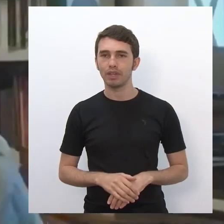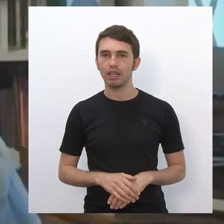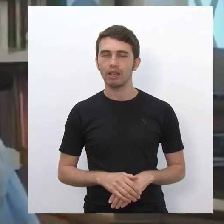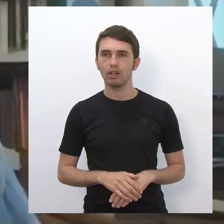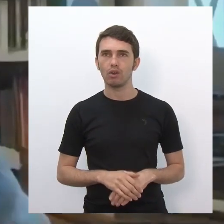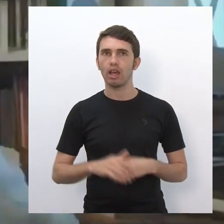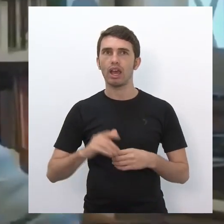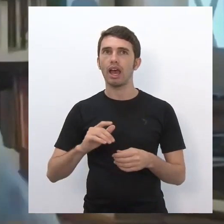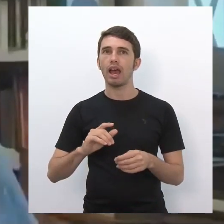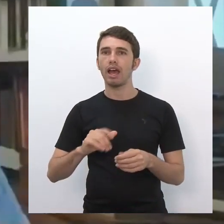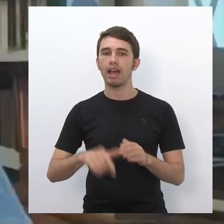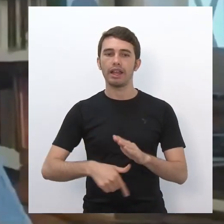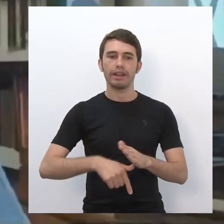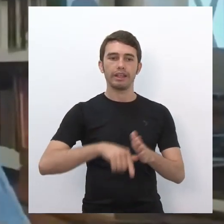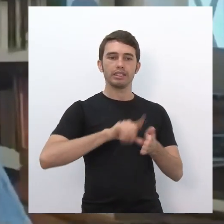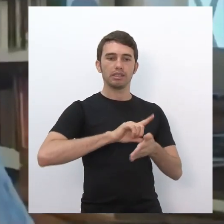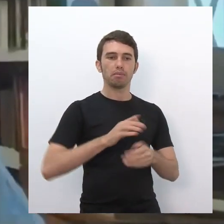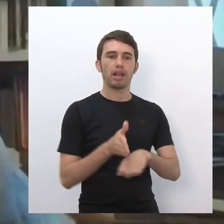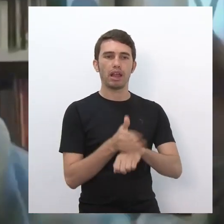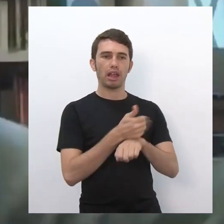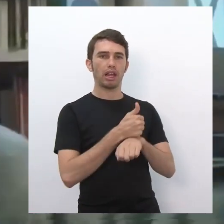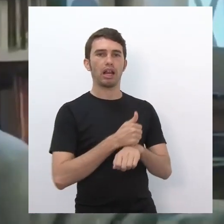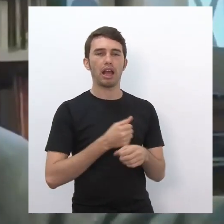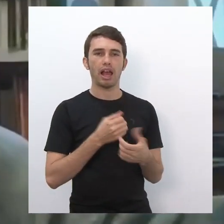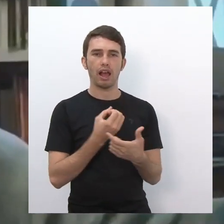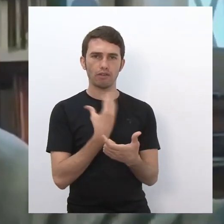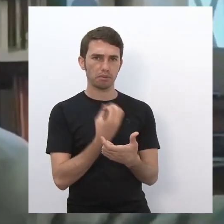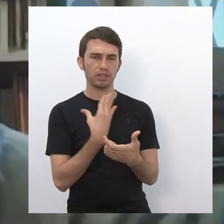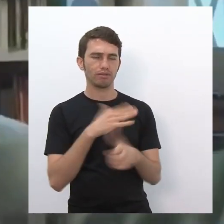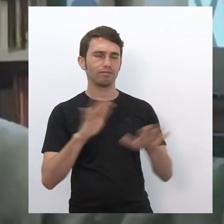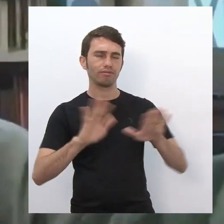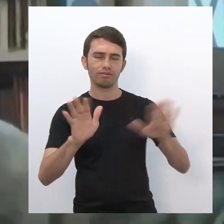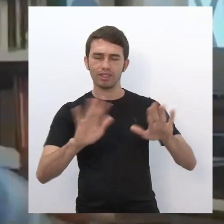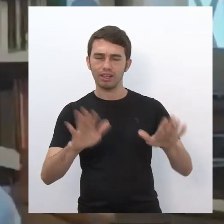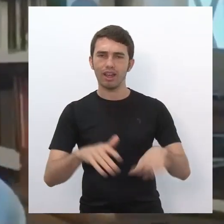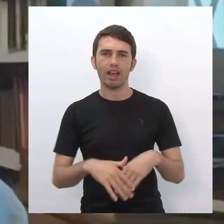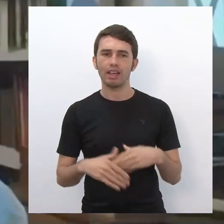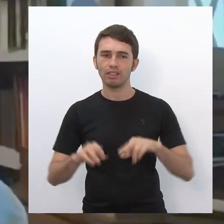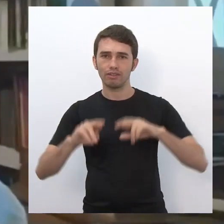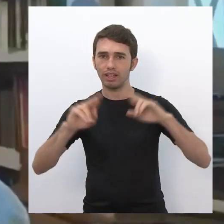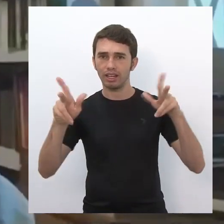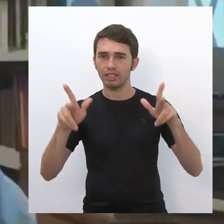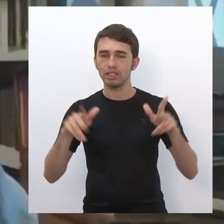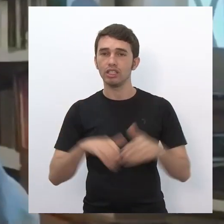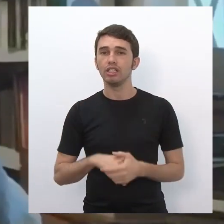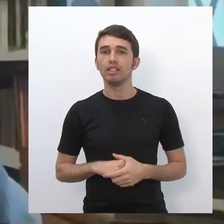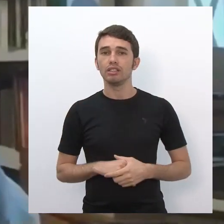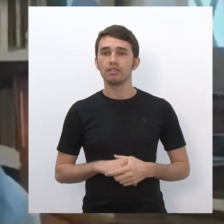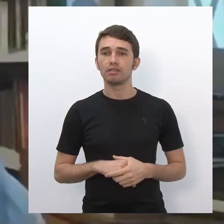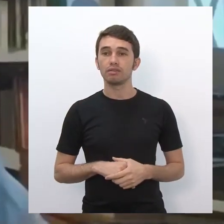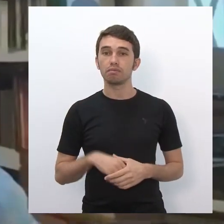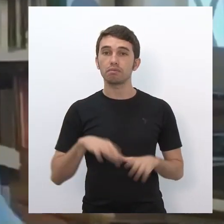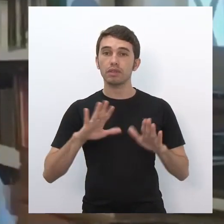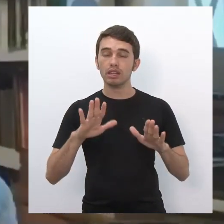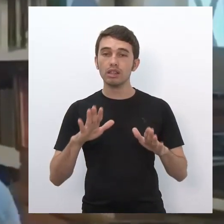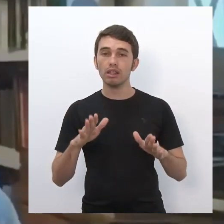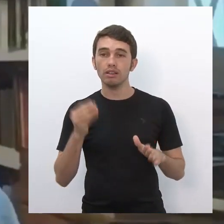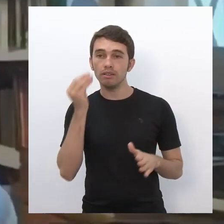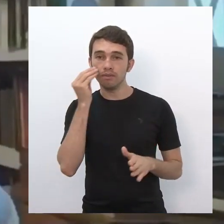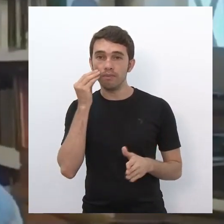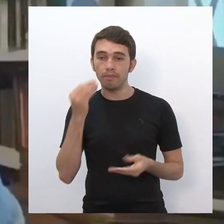antecipando a alfabetização, não tem nada a ver com isso. A alfabetização tem seu momento, que é lá na frente, né? Mas é trazendo